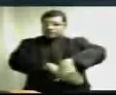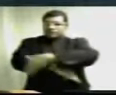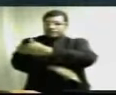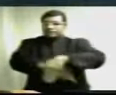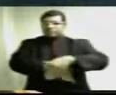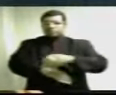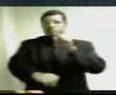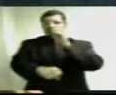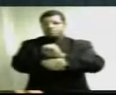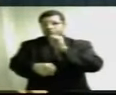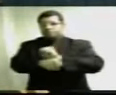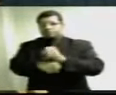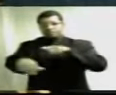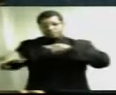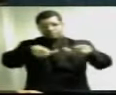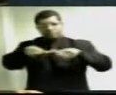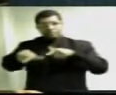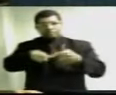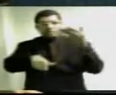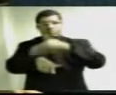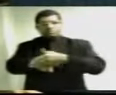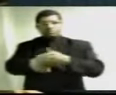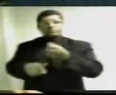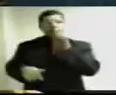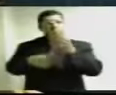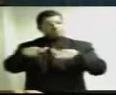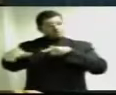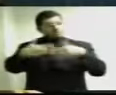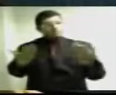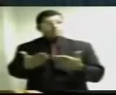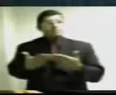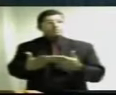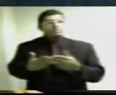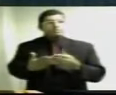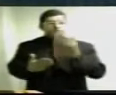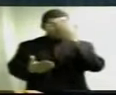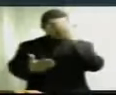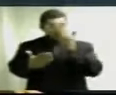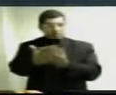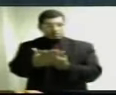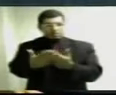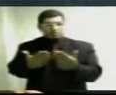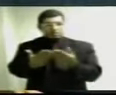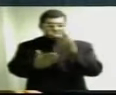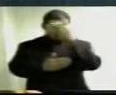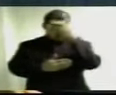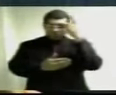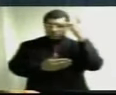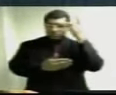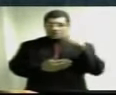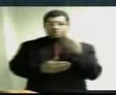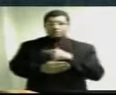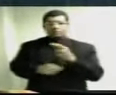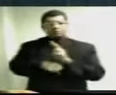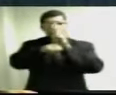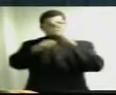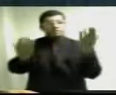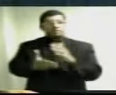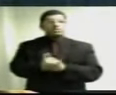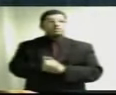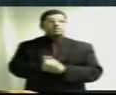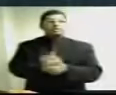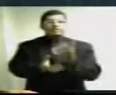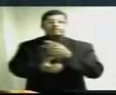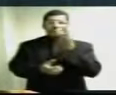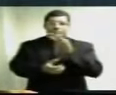de enfrentar os desafios de retomar a credibilidade e a confiança da população que nós representamos.